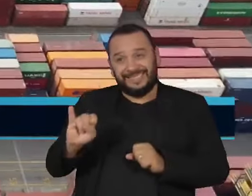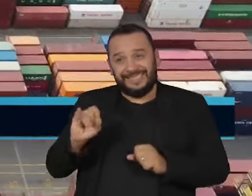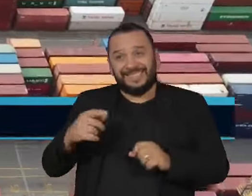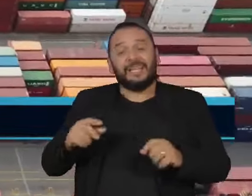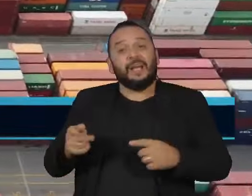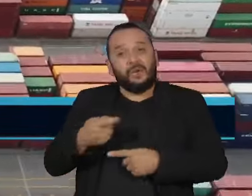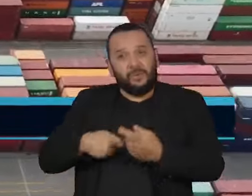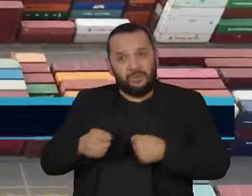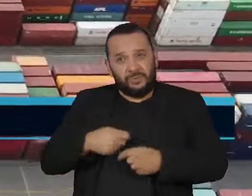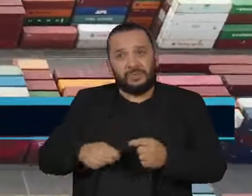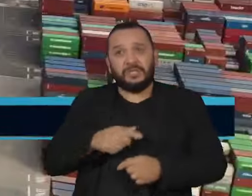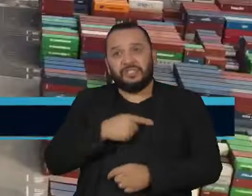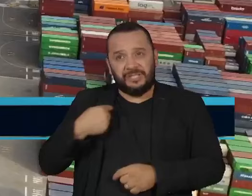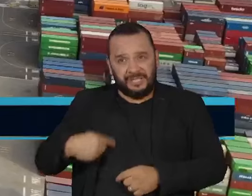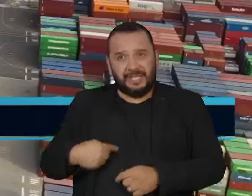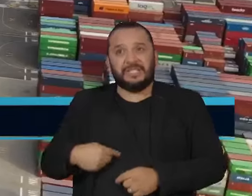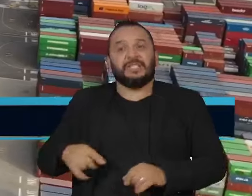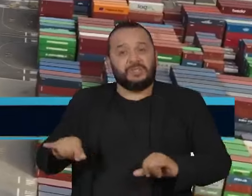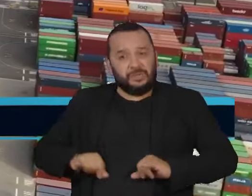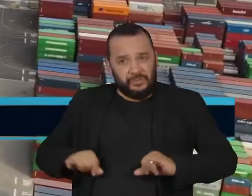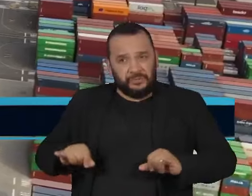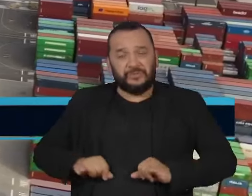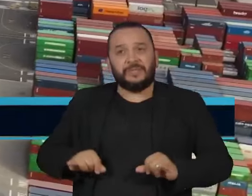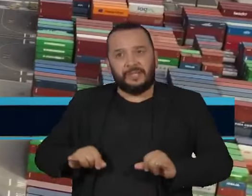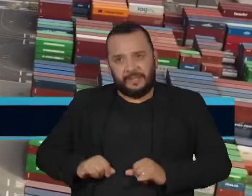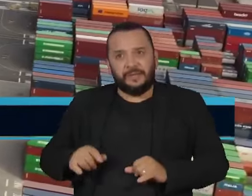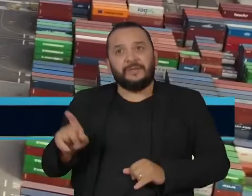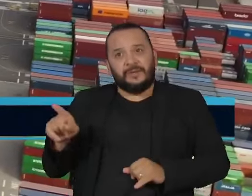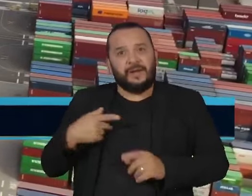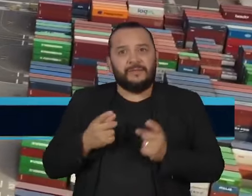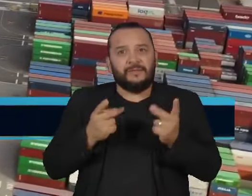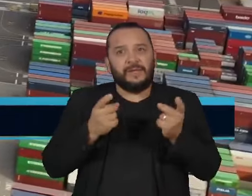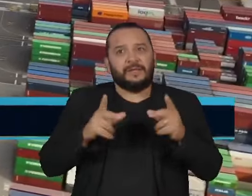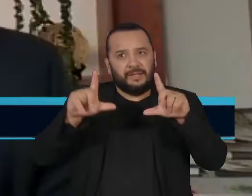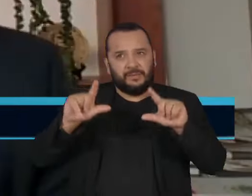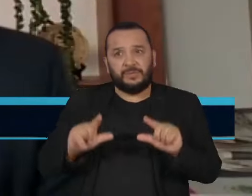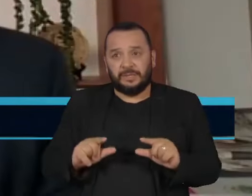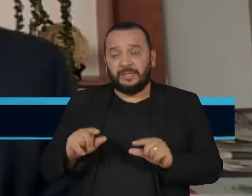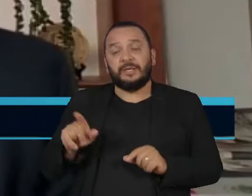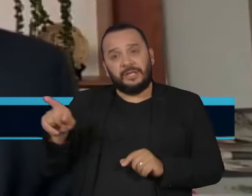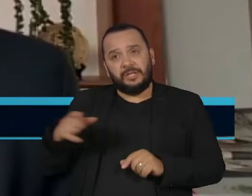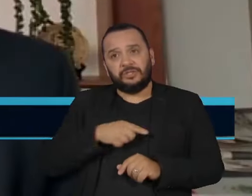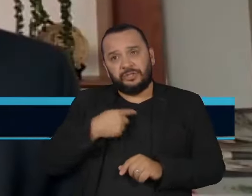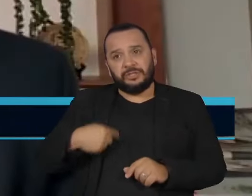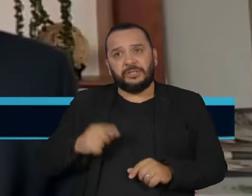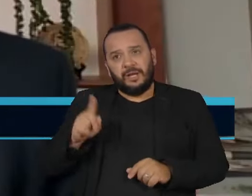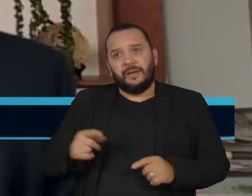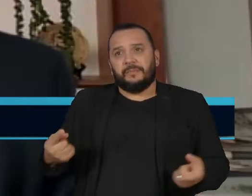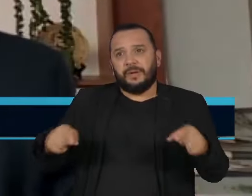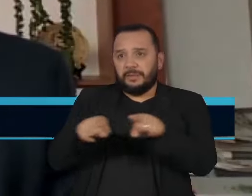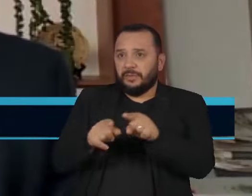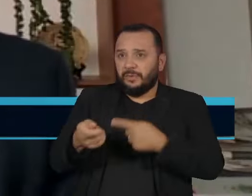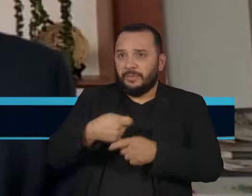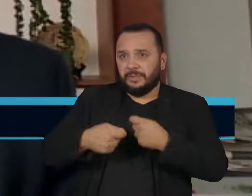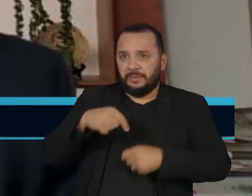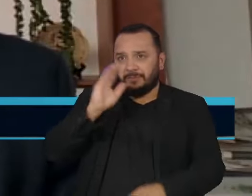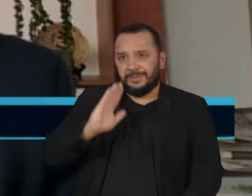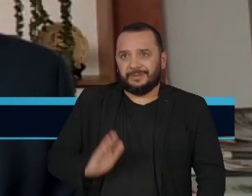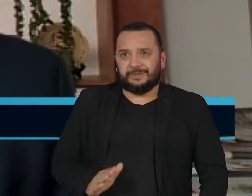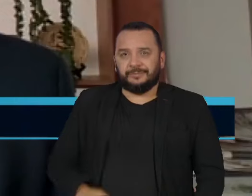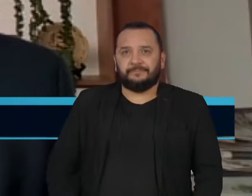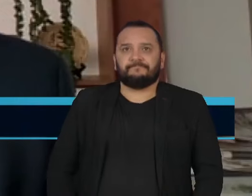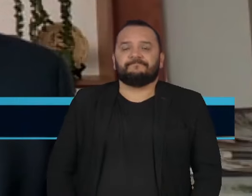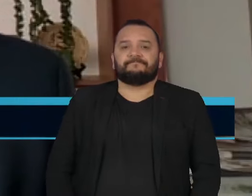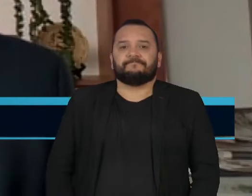pode reduzir importações e ela é o nosso maior parceiro comercial. O cenário que se apresenta para o Brasil é